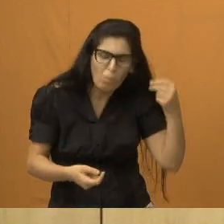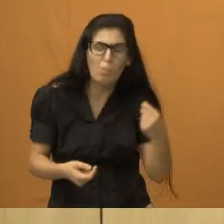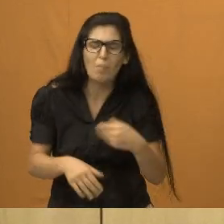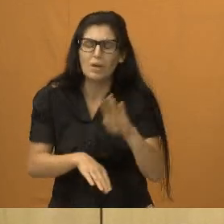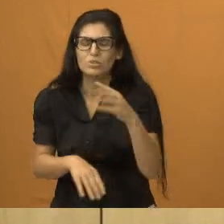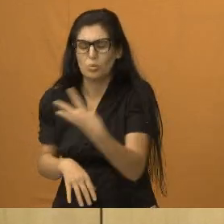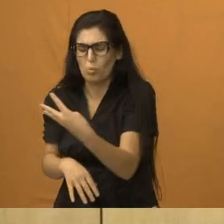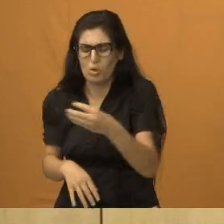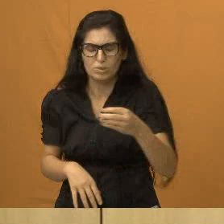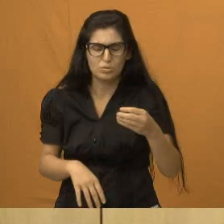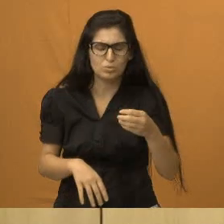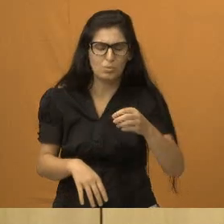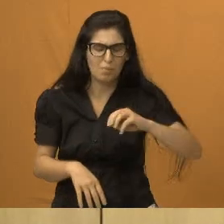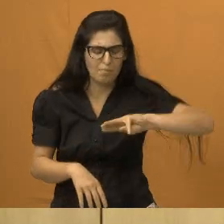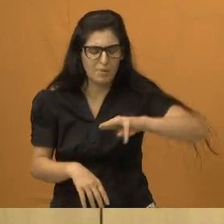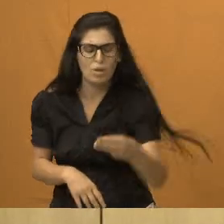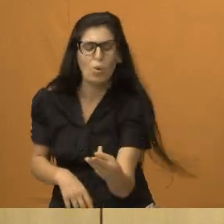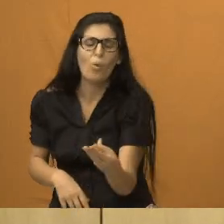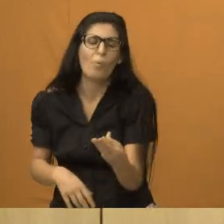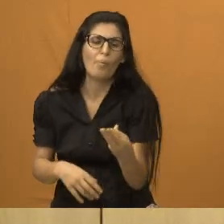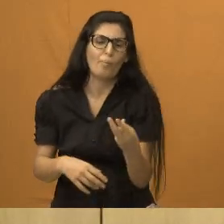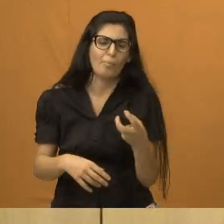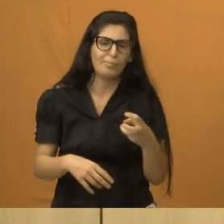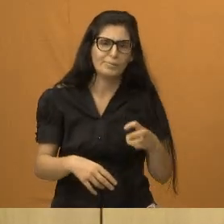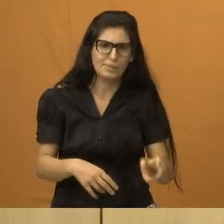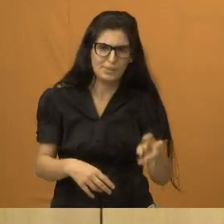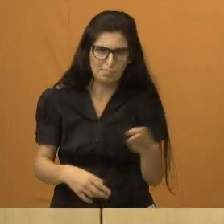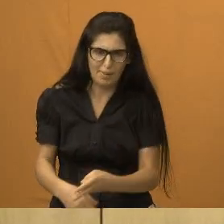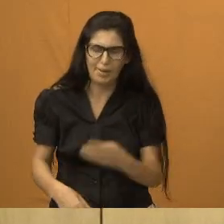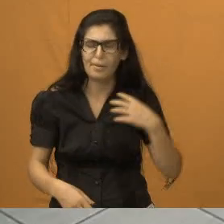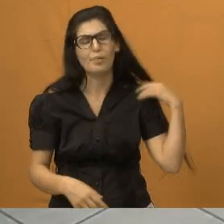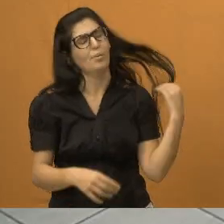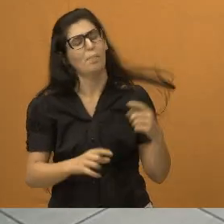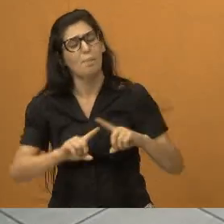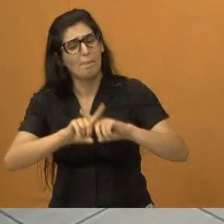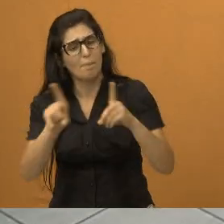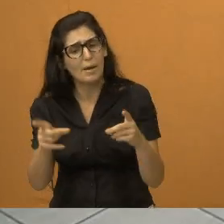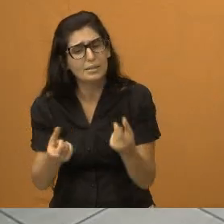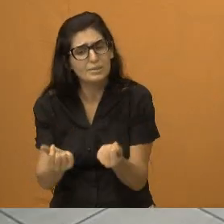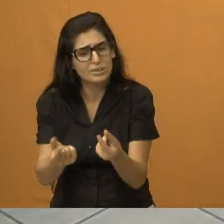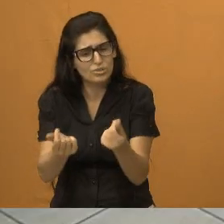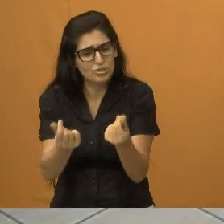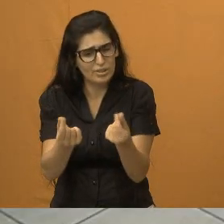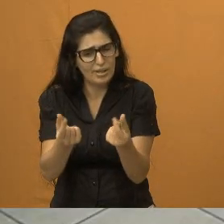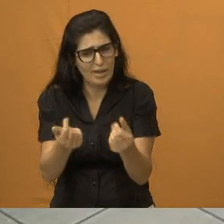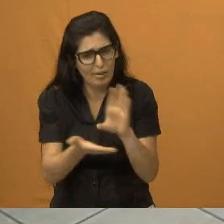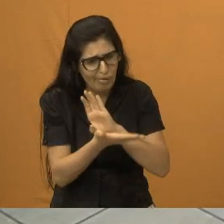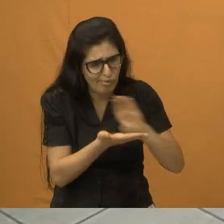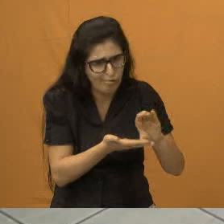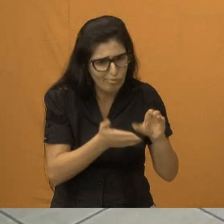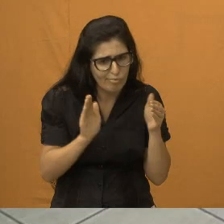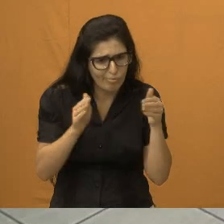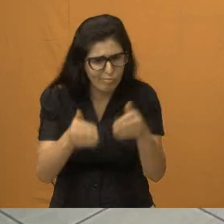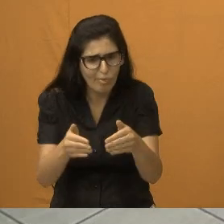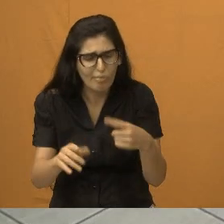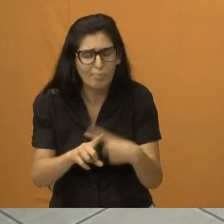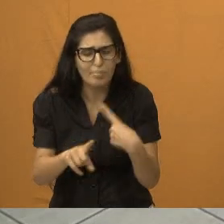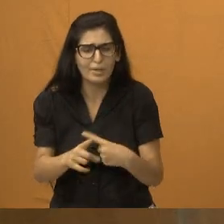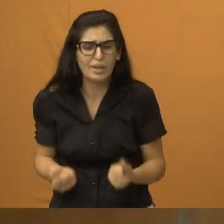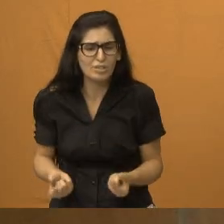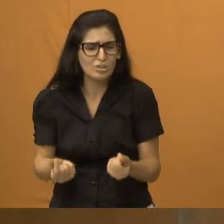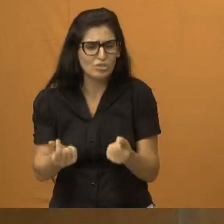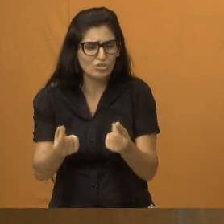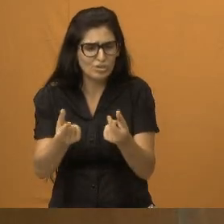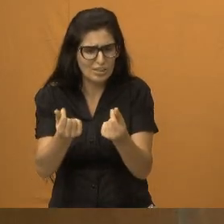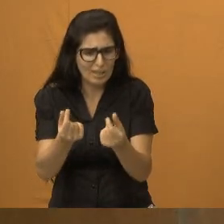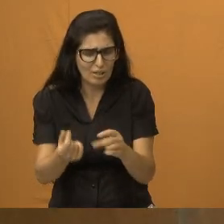ela entrou aonde aí, nesse caso? Então, essa é uma receita financeira, né? Porque como foi feito o pagamento em